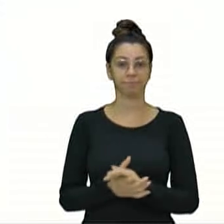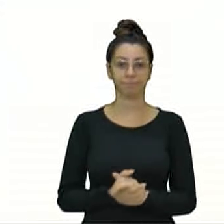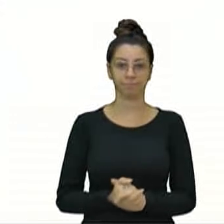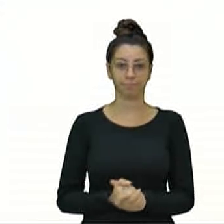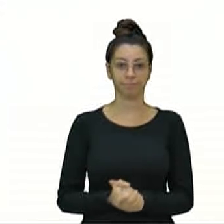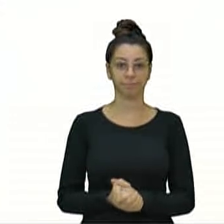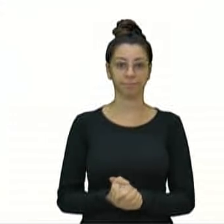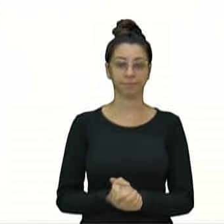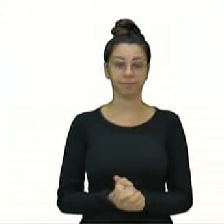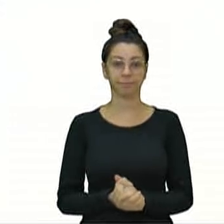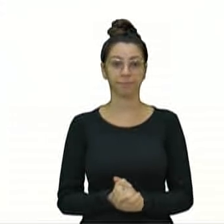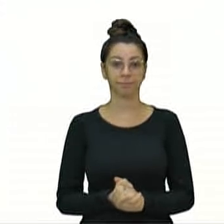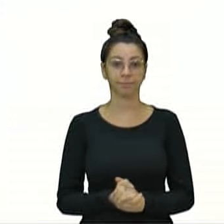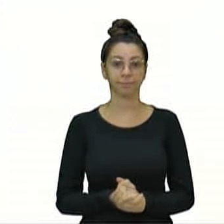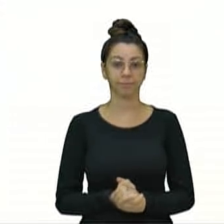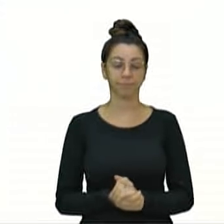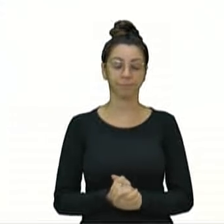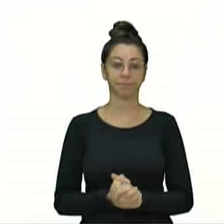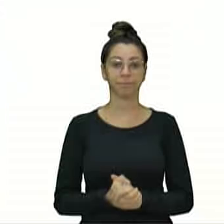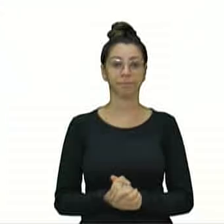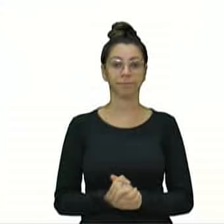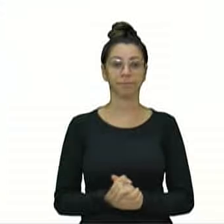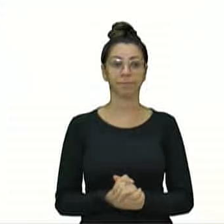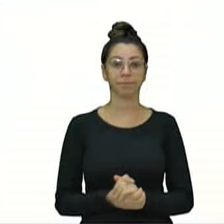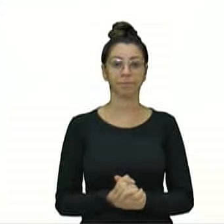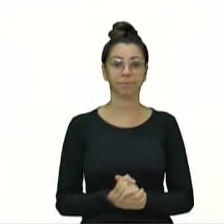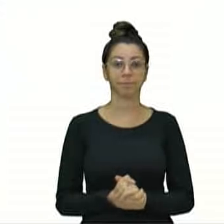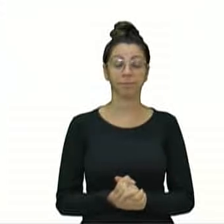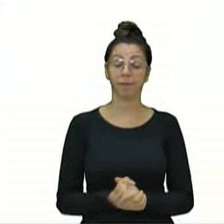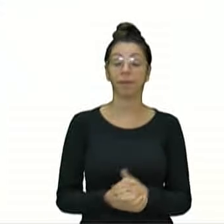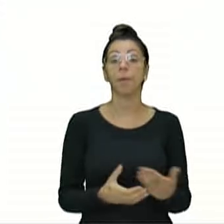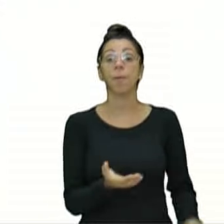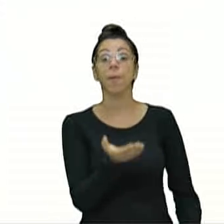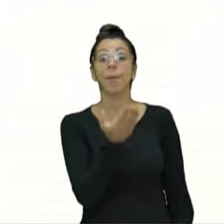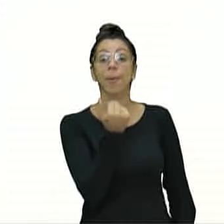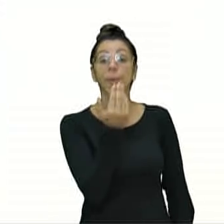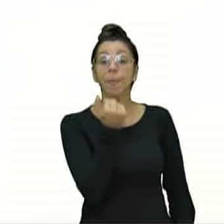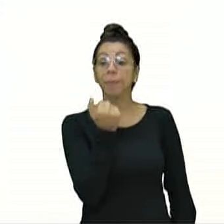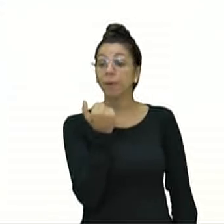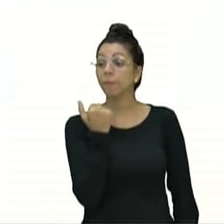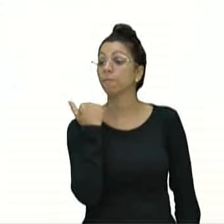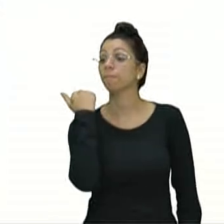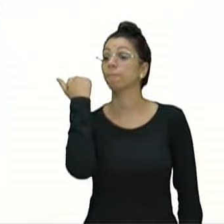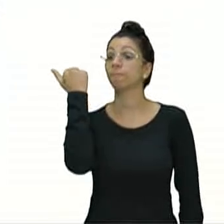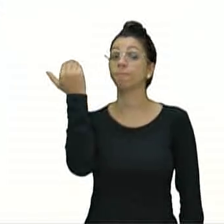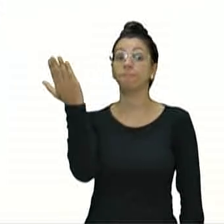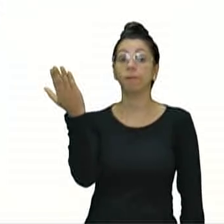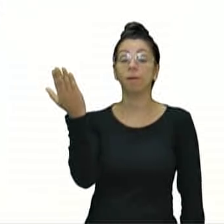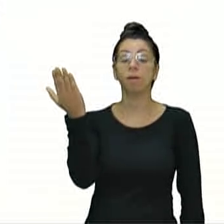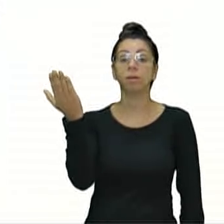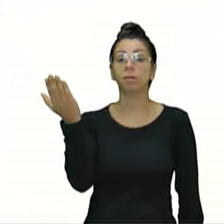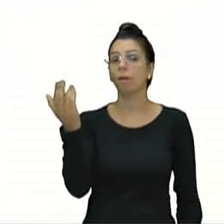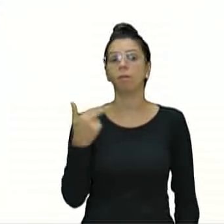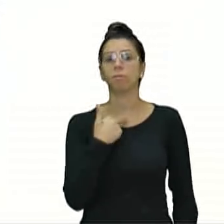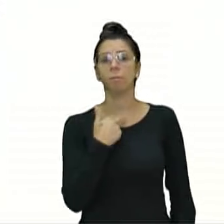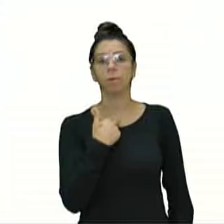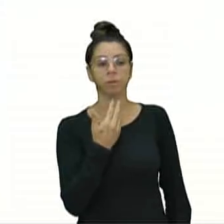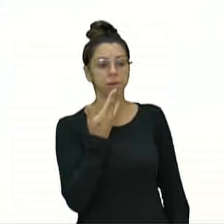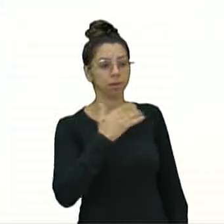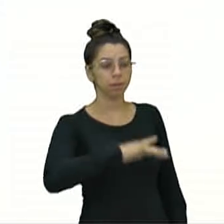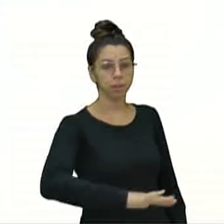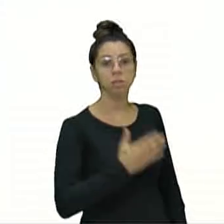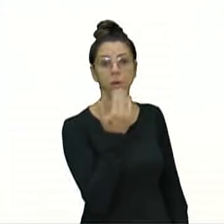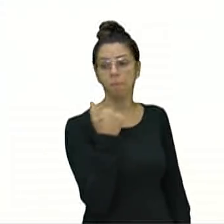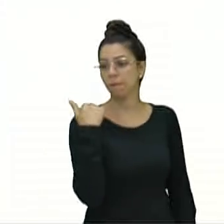need to. Comer fora quando eu sentisse que eu precisava. Então, ela não podia comer fora. My